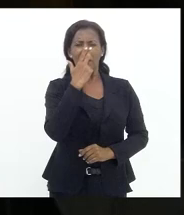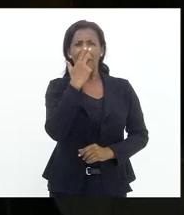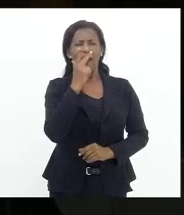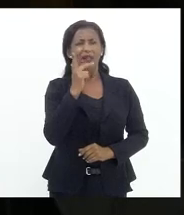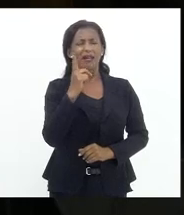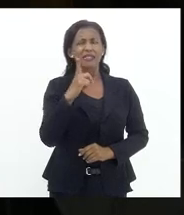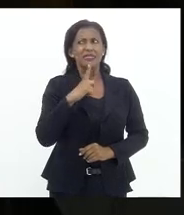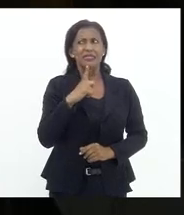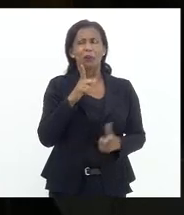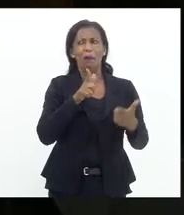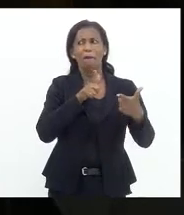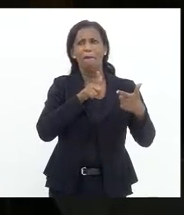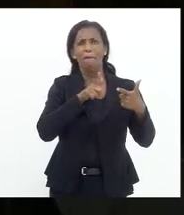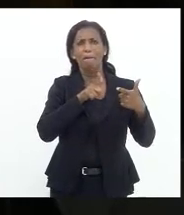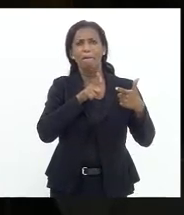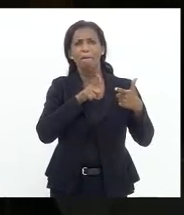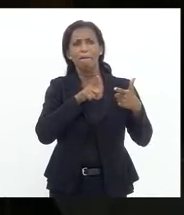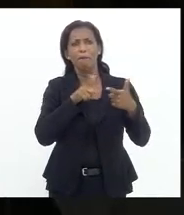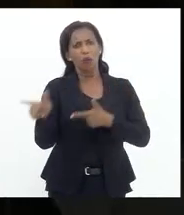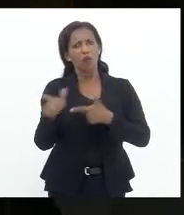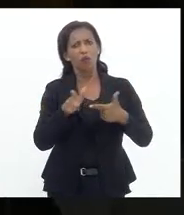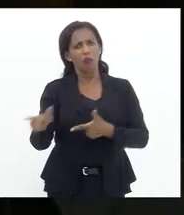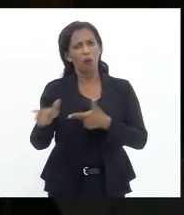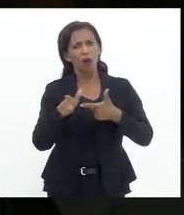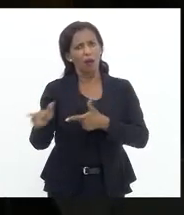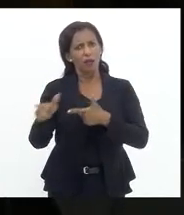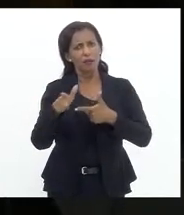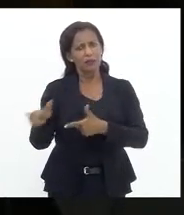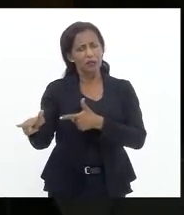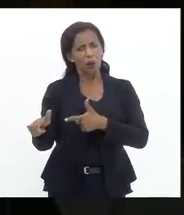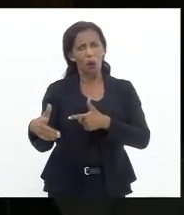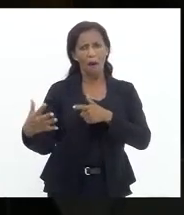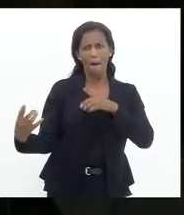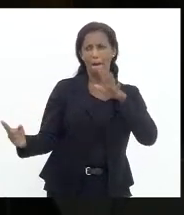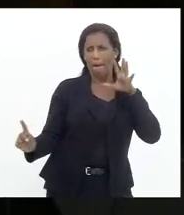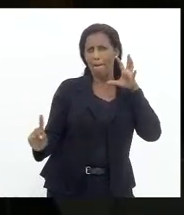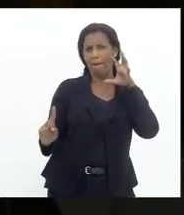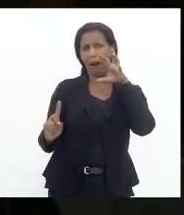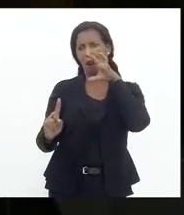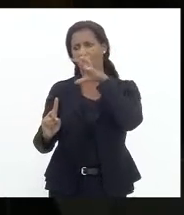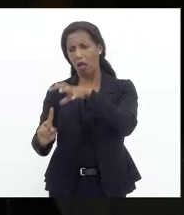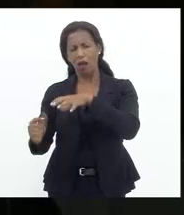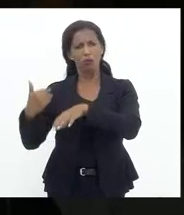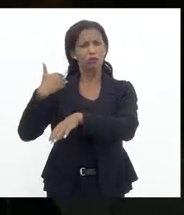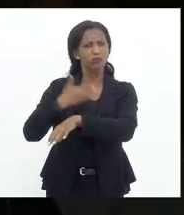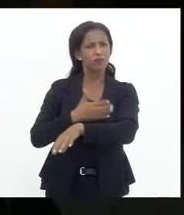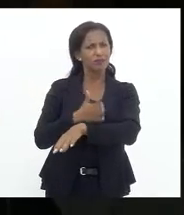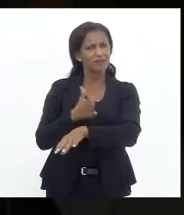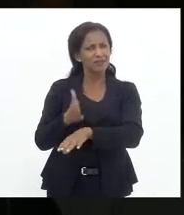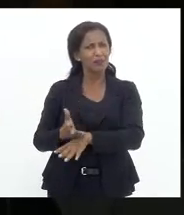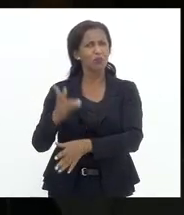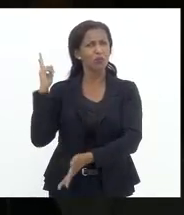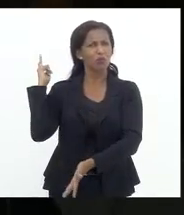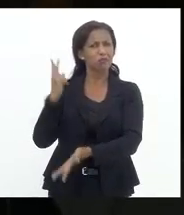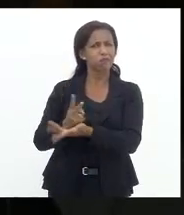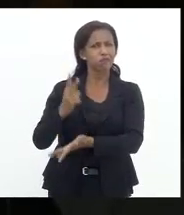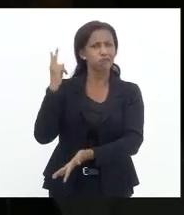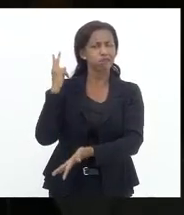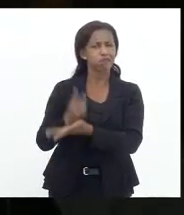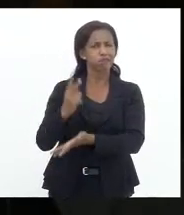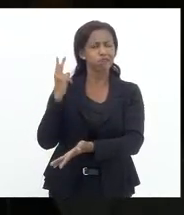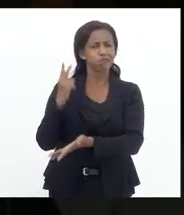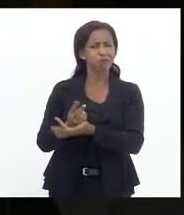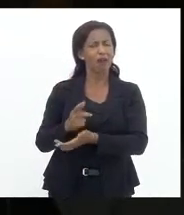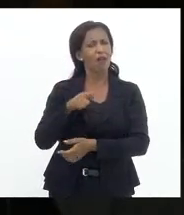provocação dessa tentativa de induzir essas pautas, de impor essas narrativas o tempo inteiro. São as pautas que